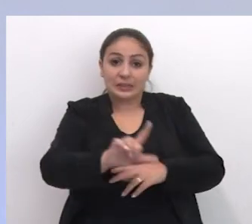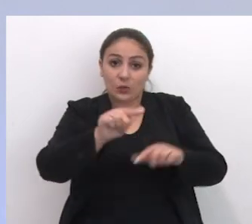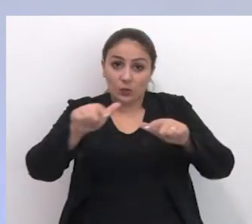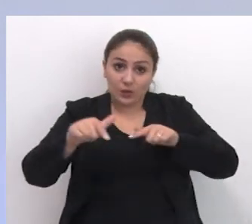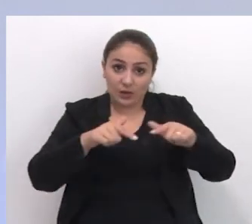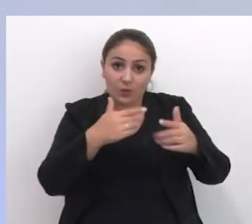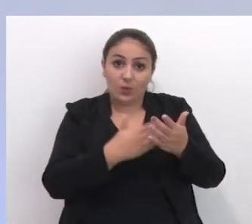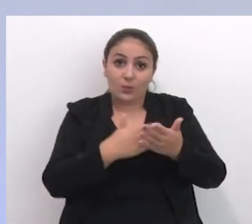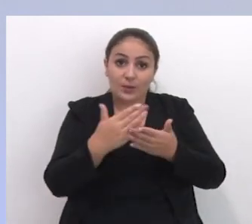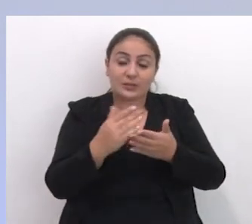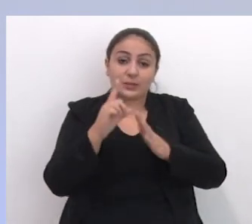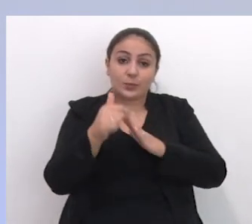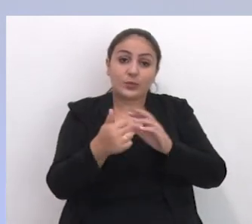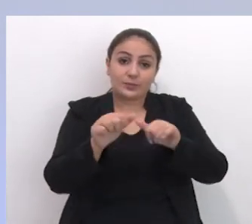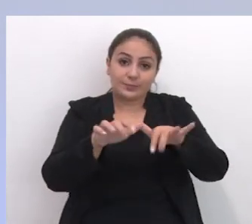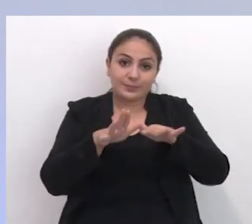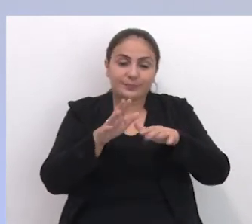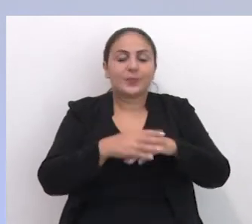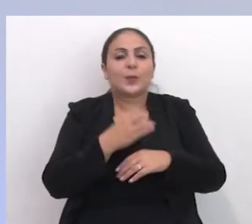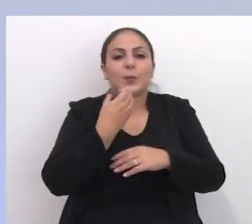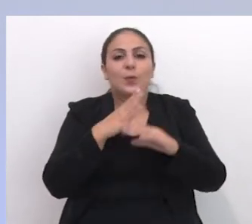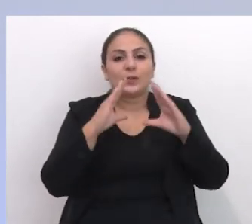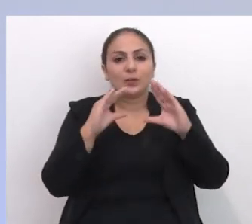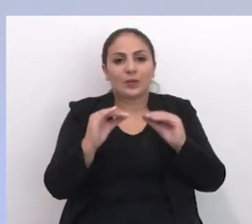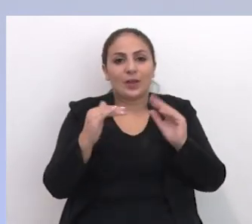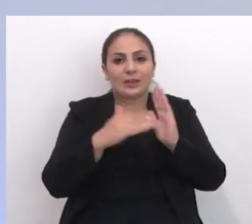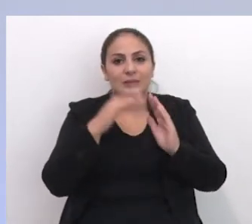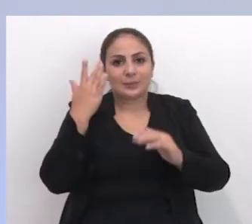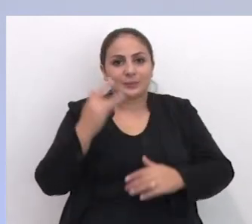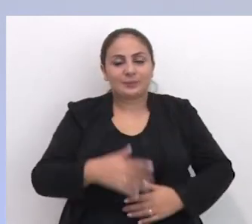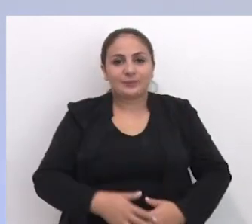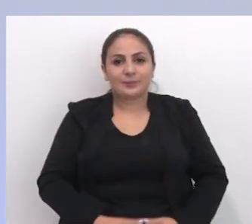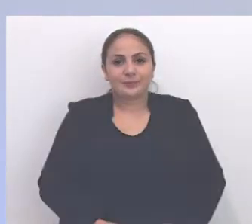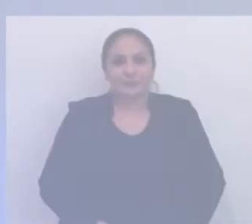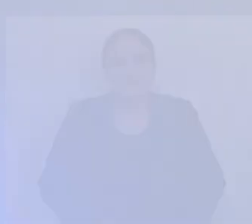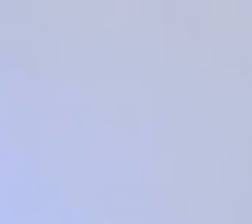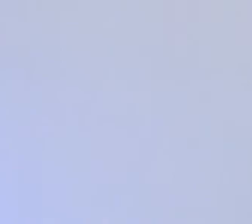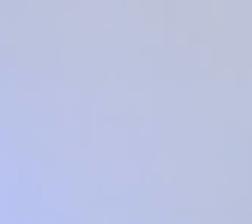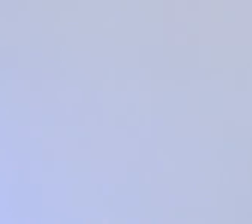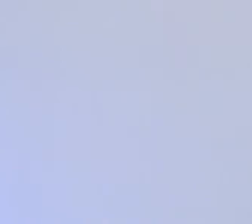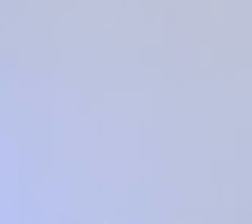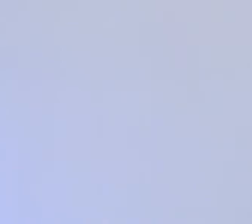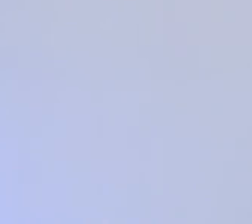Local vai ao ar logo após a sessão plenária. Uma boa noite e até amanhã.